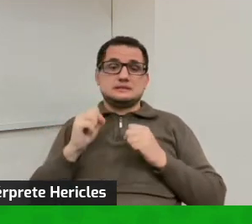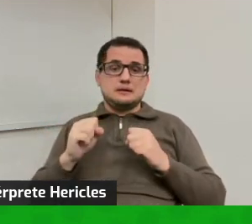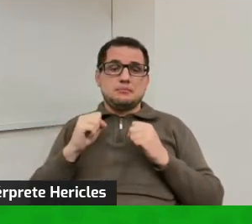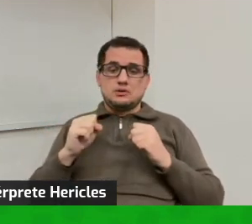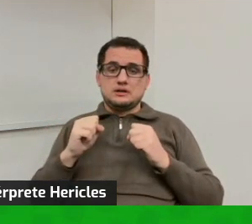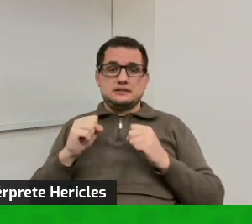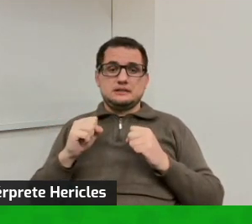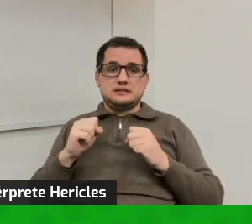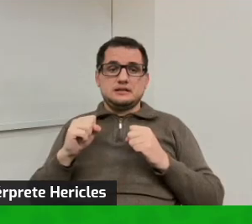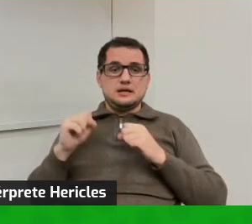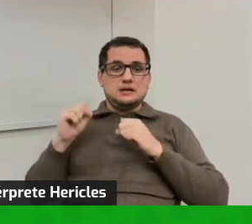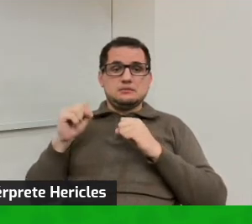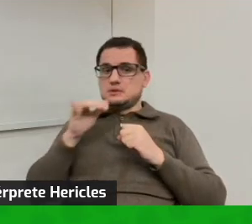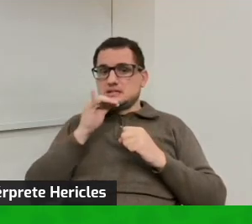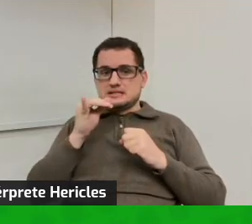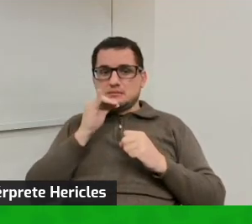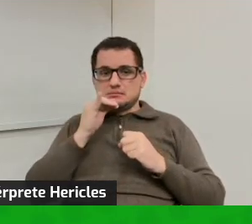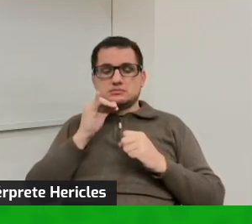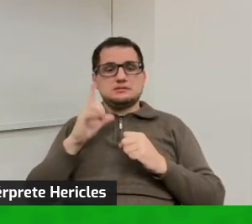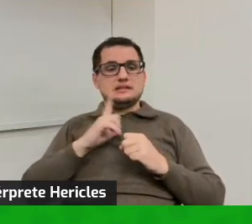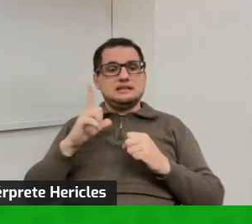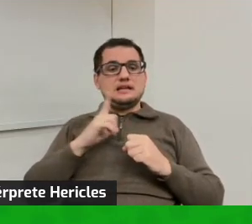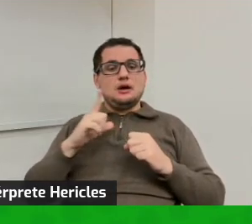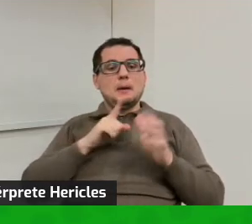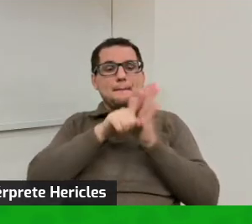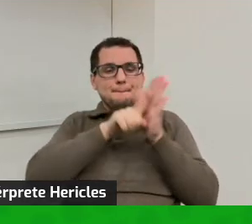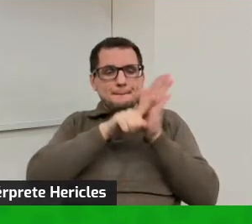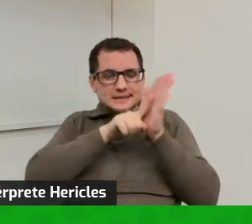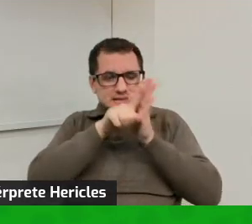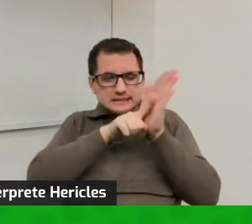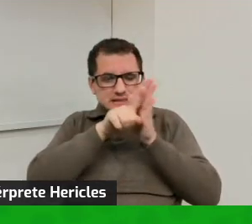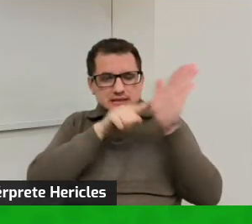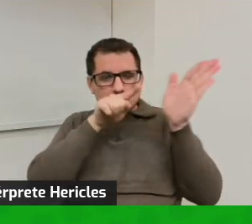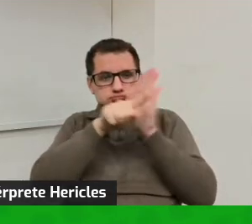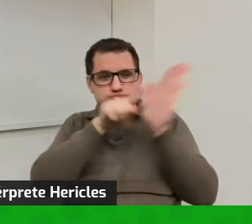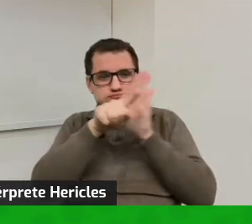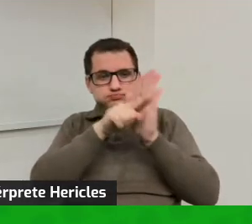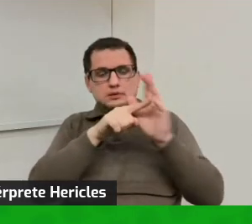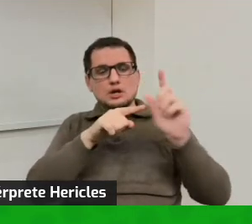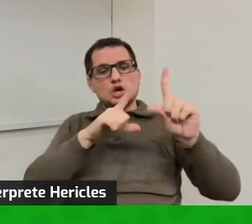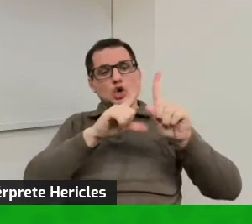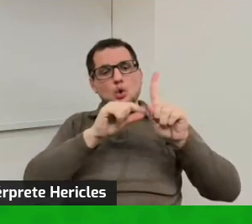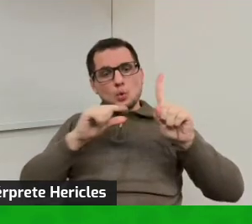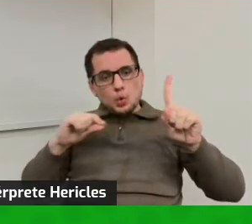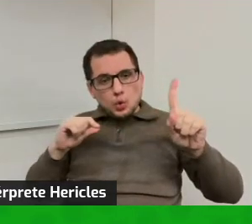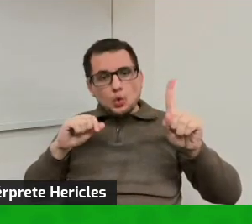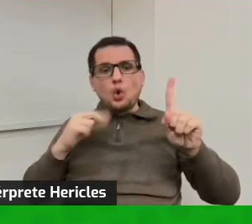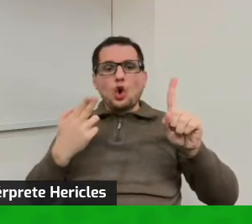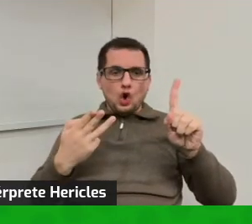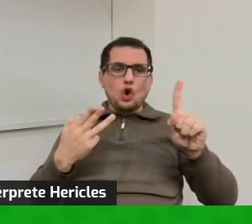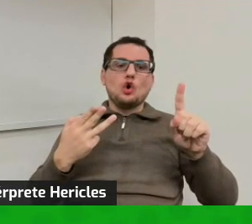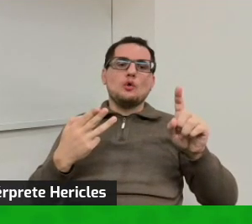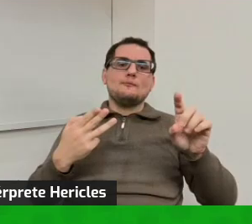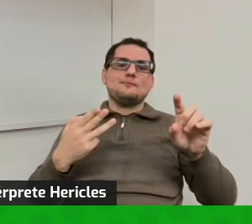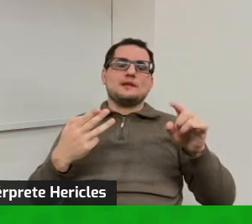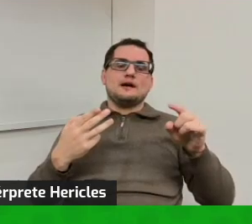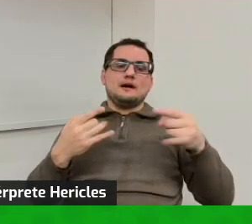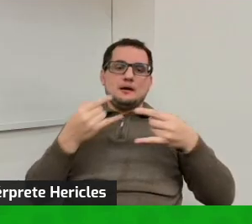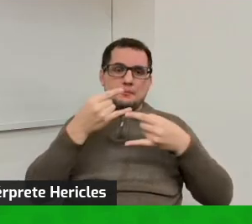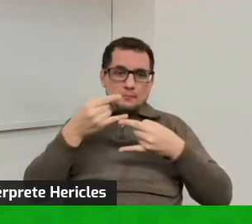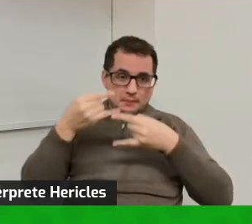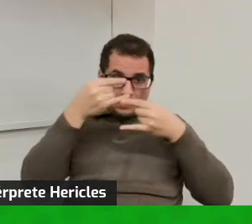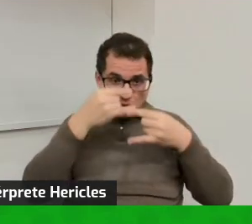de um formulário. Você manda um formulário ali do Google, um formulário da Microsoft, um formulário de algum lugar. Normalmente você consegue exportar em